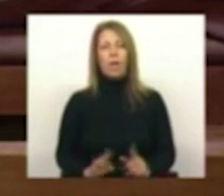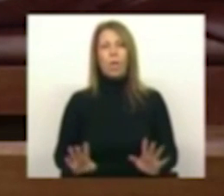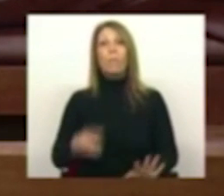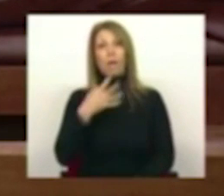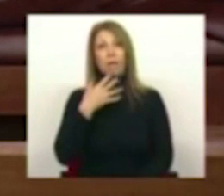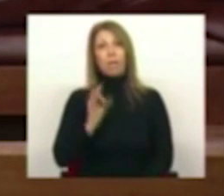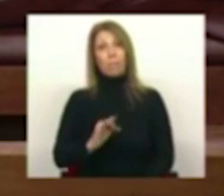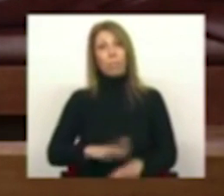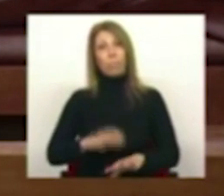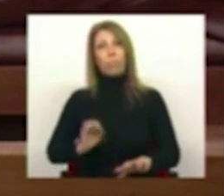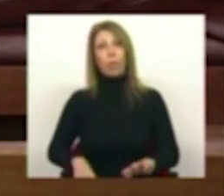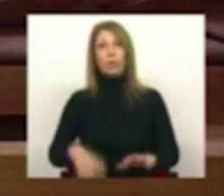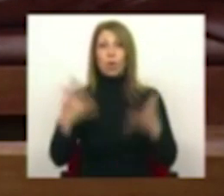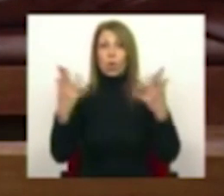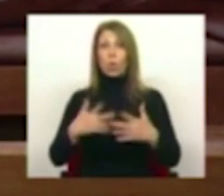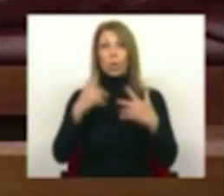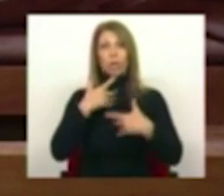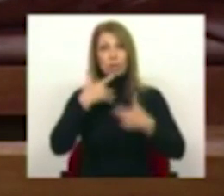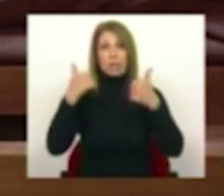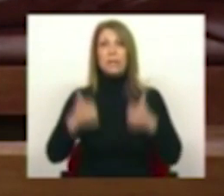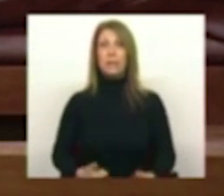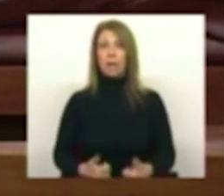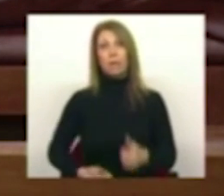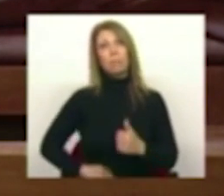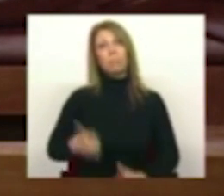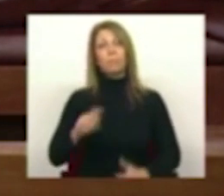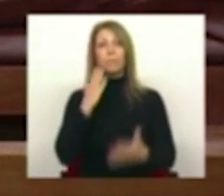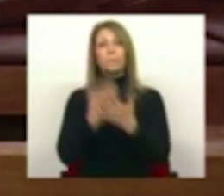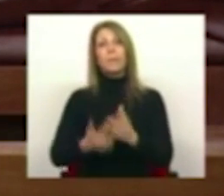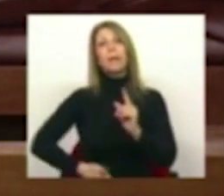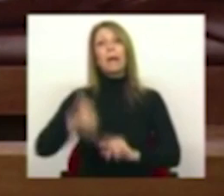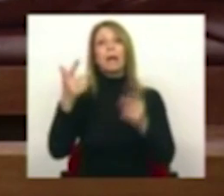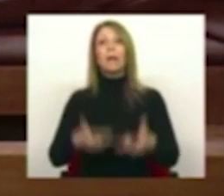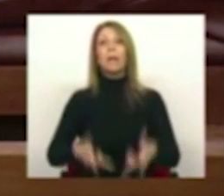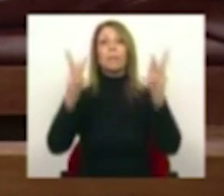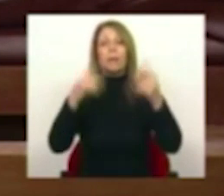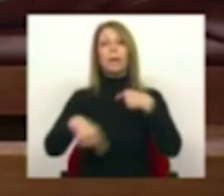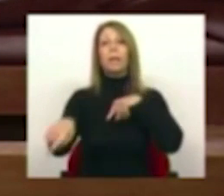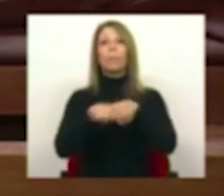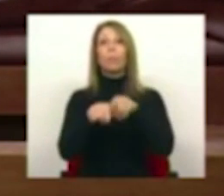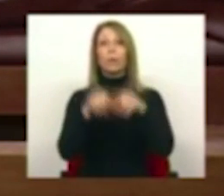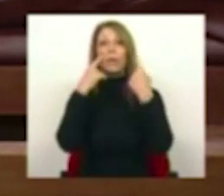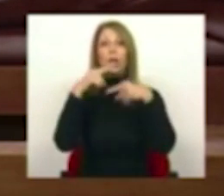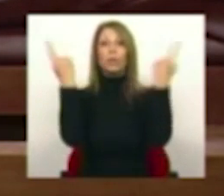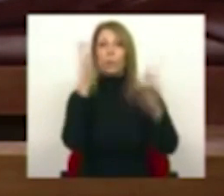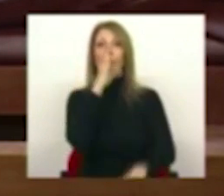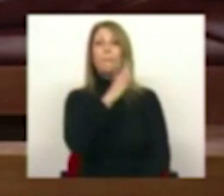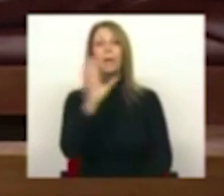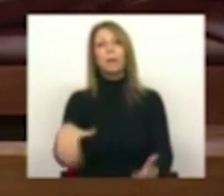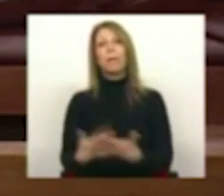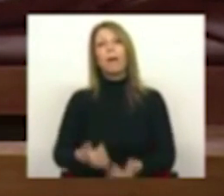certas para com isso ganharmos liberdade para implementar políticas públicas que melhoram a vida dos